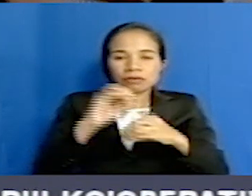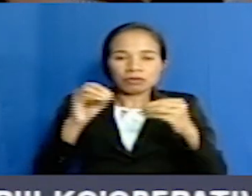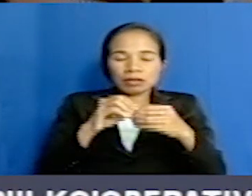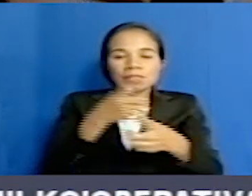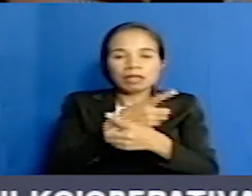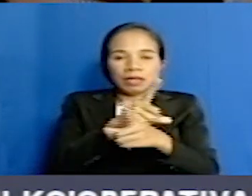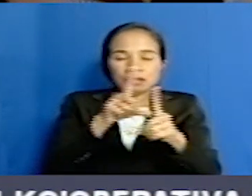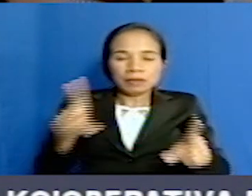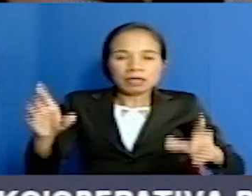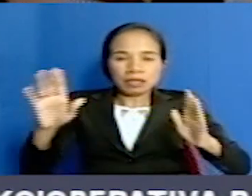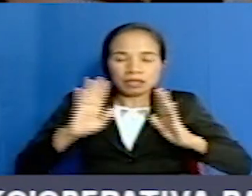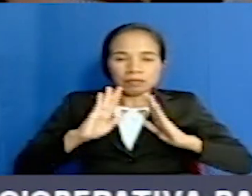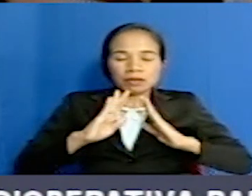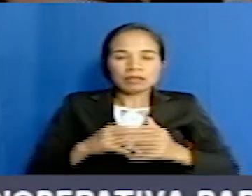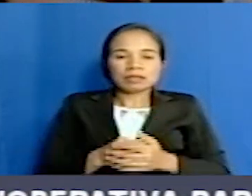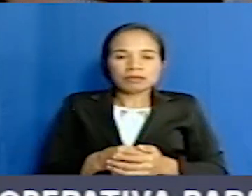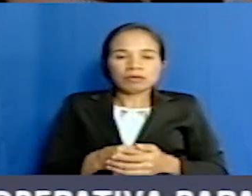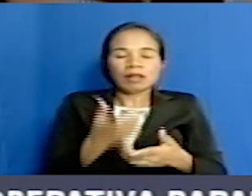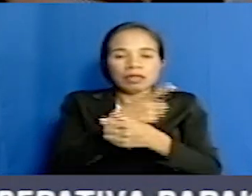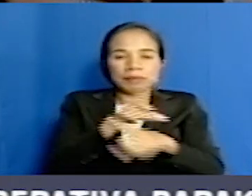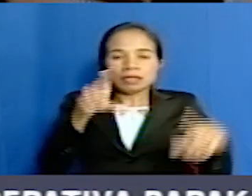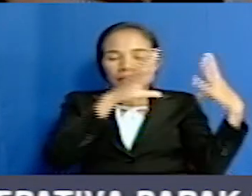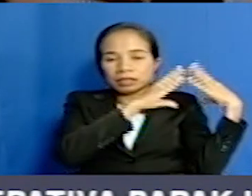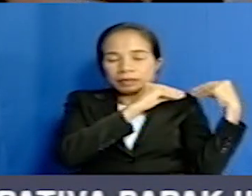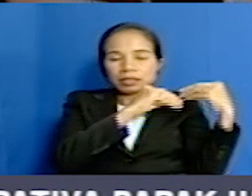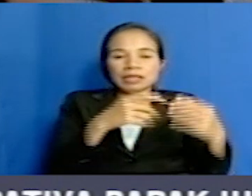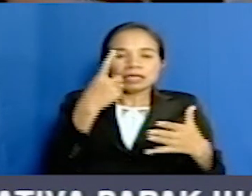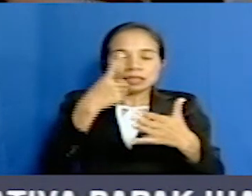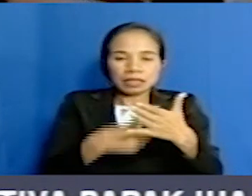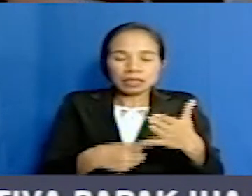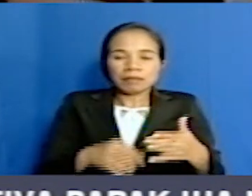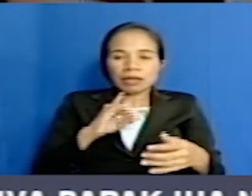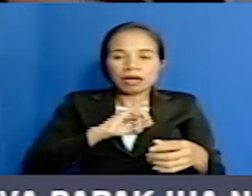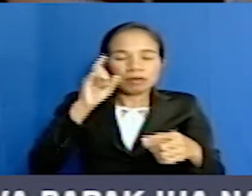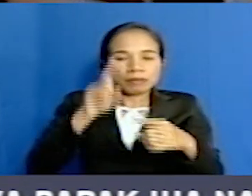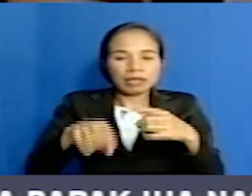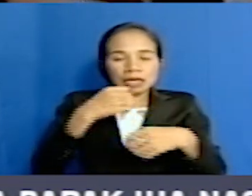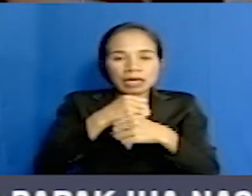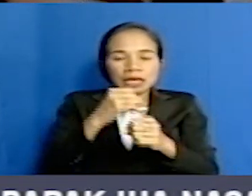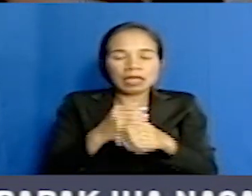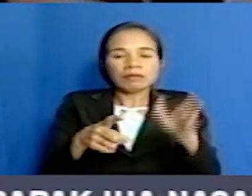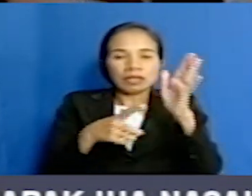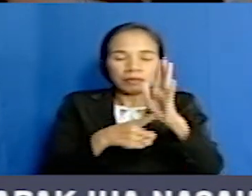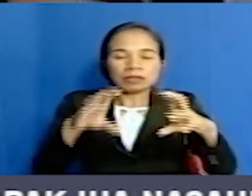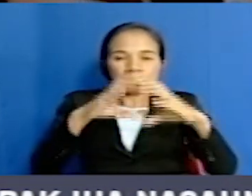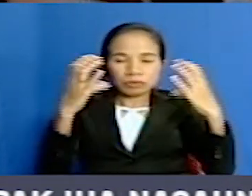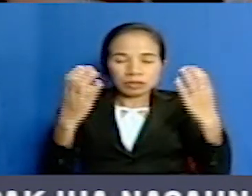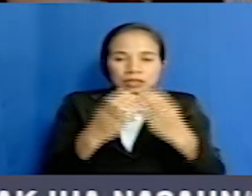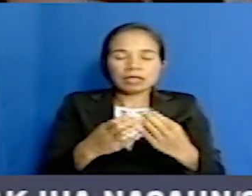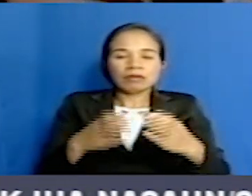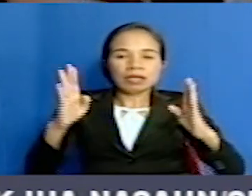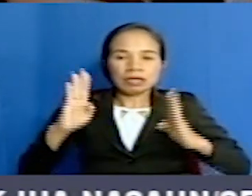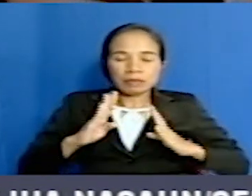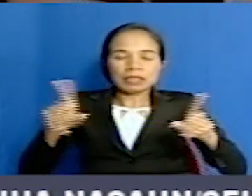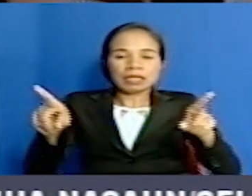liberar a imprensa, a liberar a expressão. Boa na beca, house e lá bela halo nemaca, representa o Conselho da Imprensa, a nessa